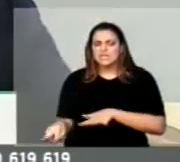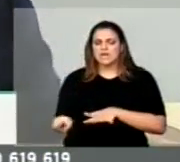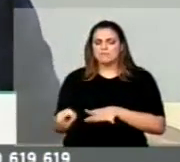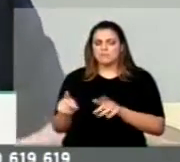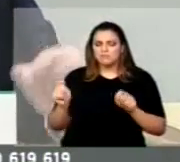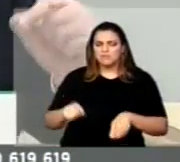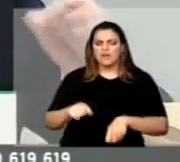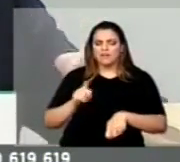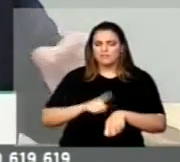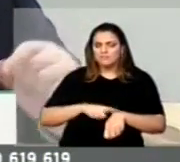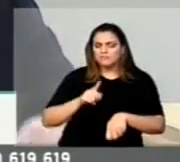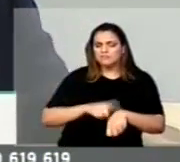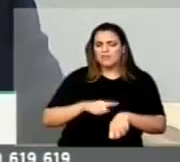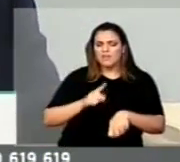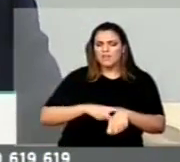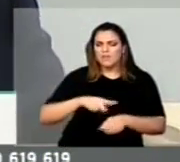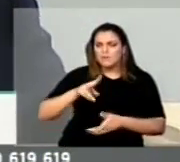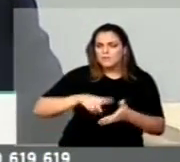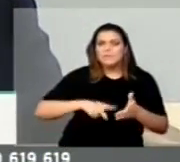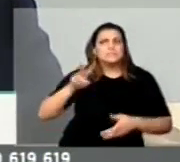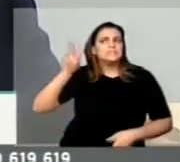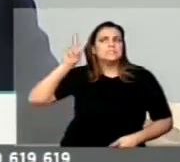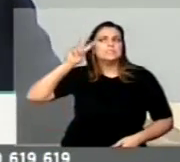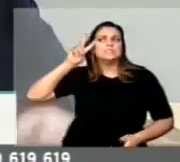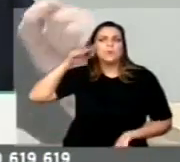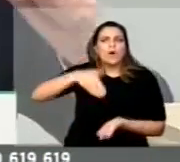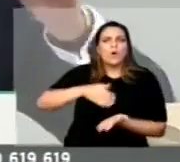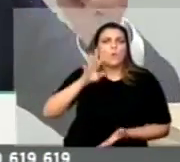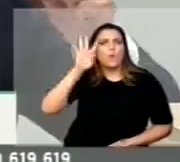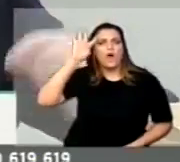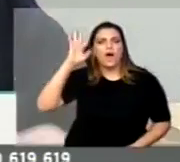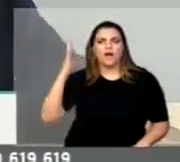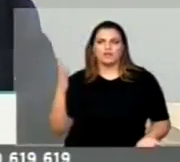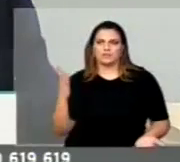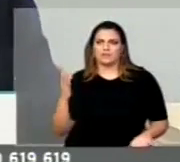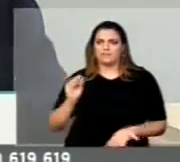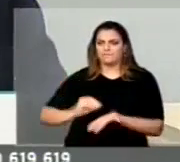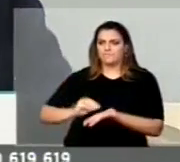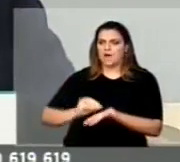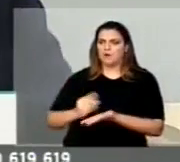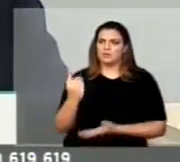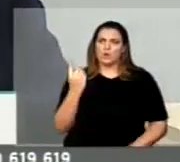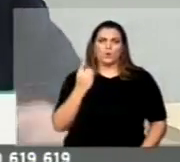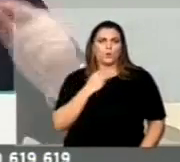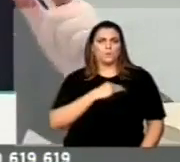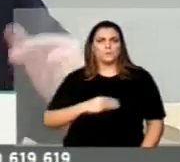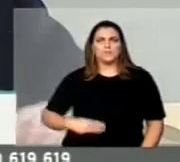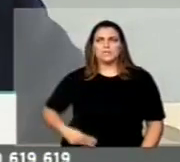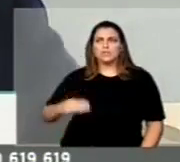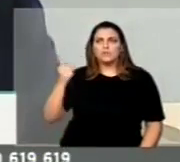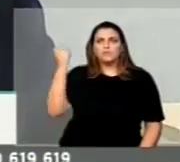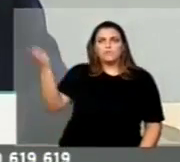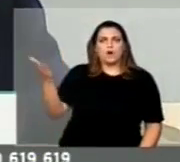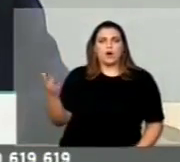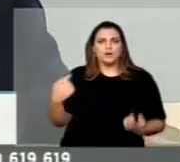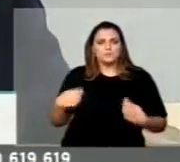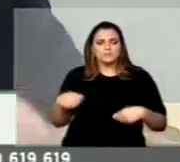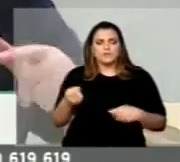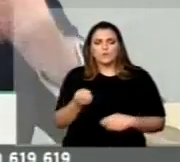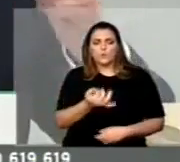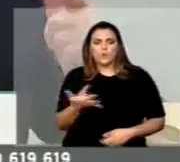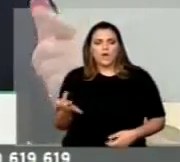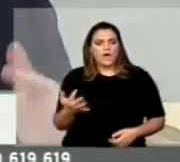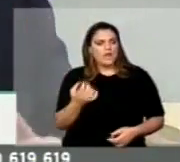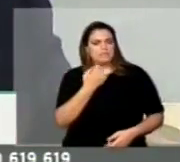o memorial, porque a ciência foi numa segunda-feira para quarta, e faltava um ministro aqui, que estava no exterior para ter o quórum pleno.